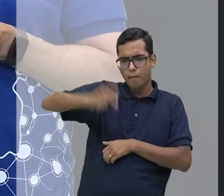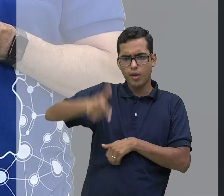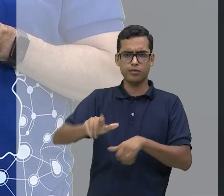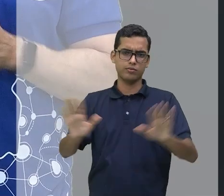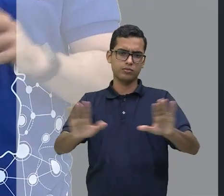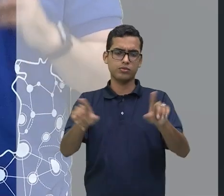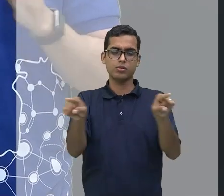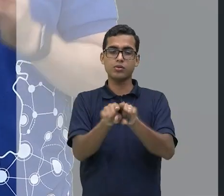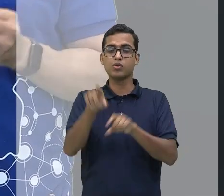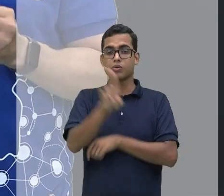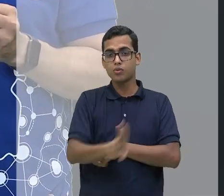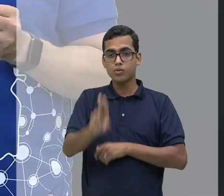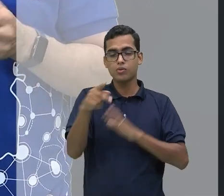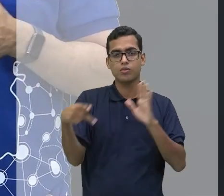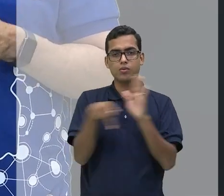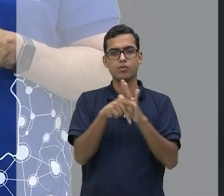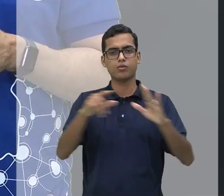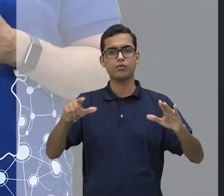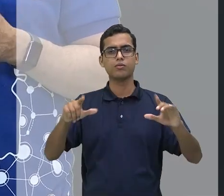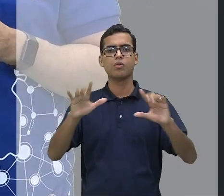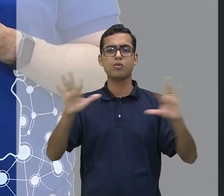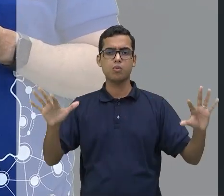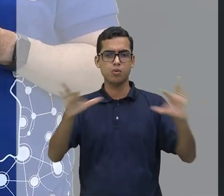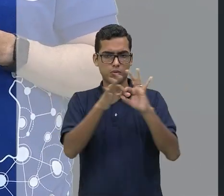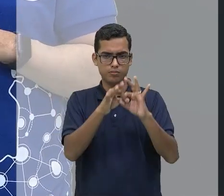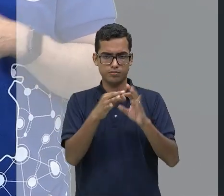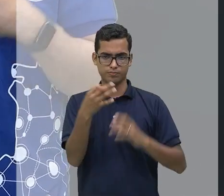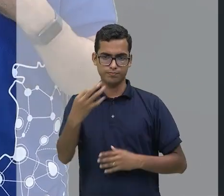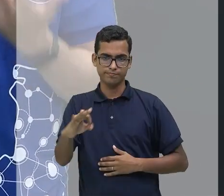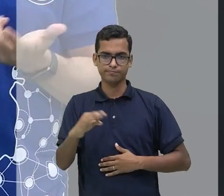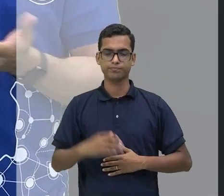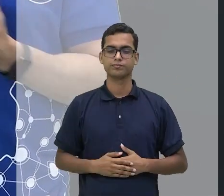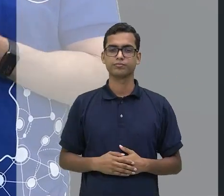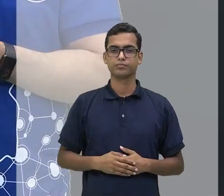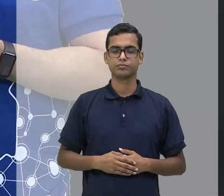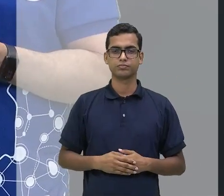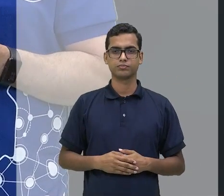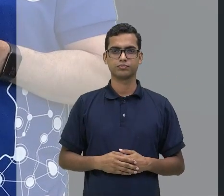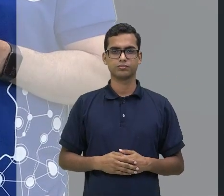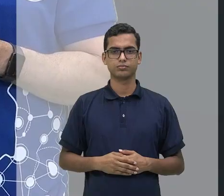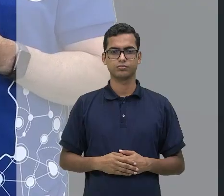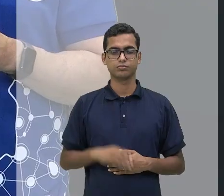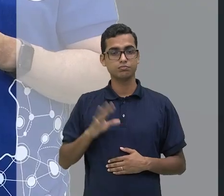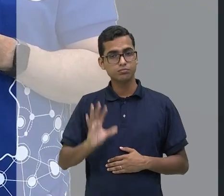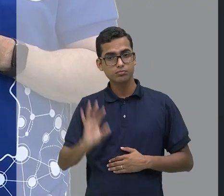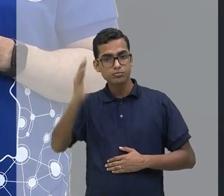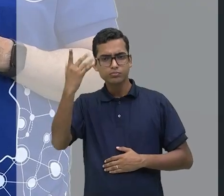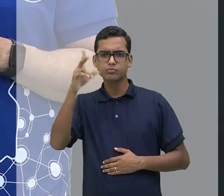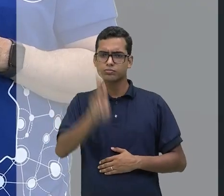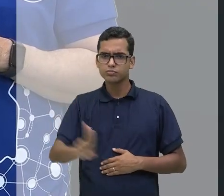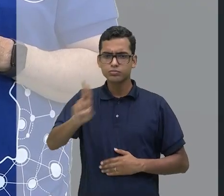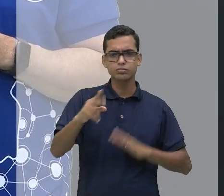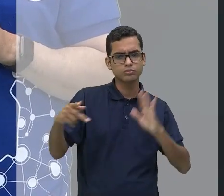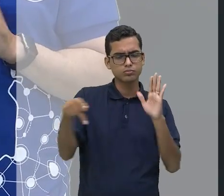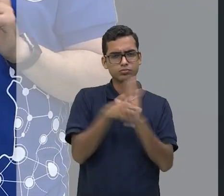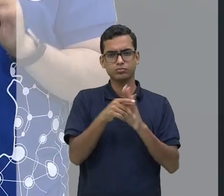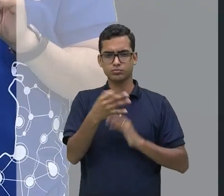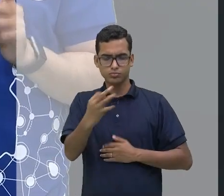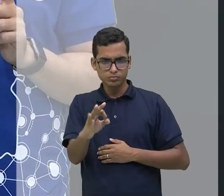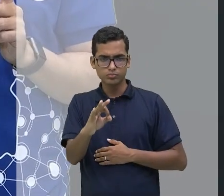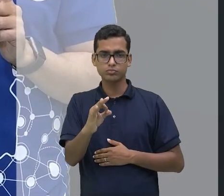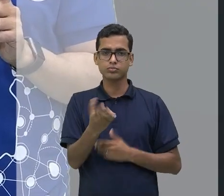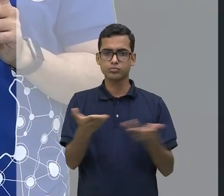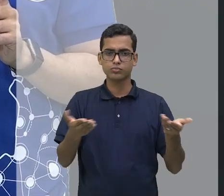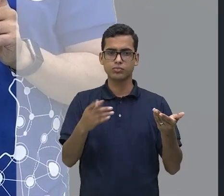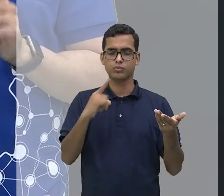utilizar conjunções. Esse é um dos exemplos de situações onde eu vou utilizar as conjunções ou as linking words. Olha só, eu